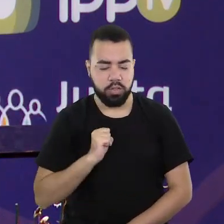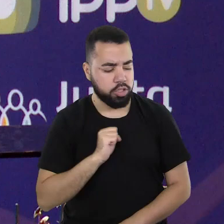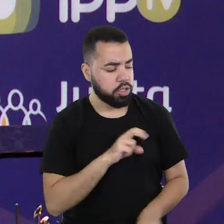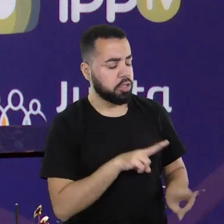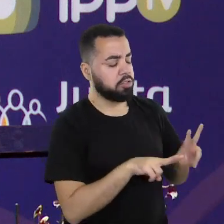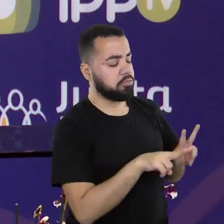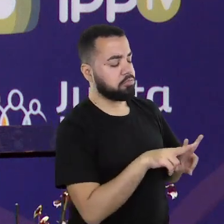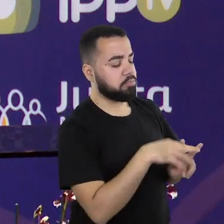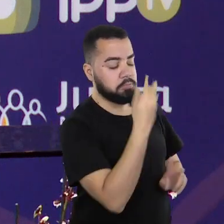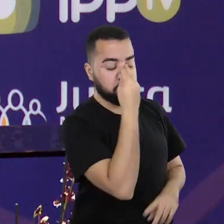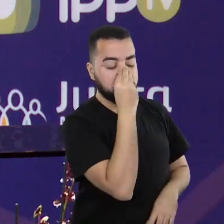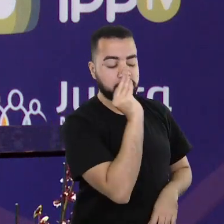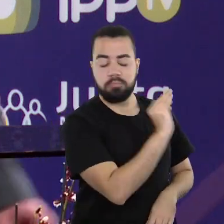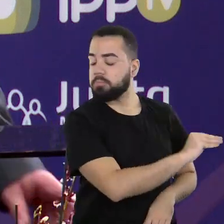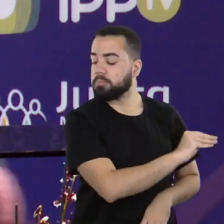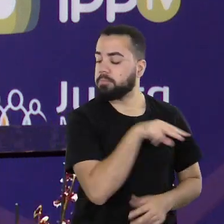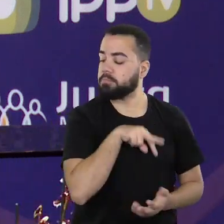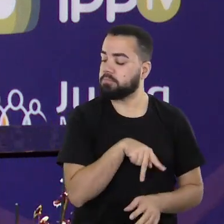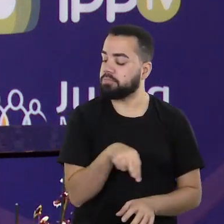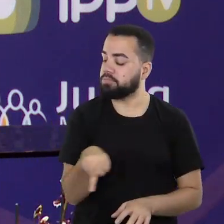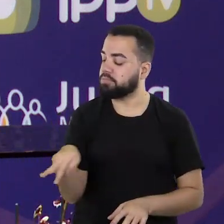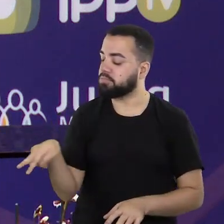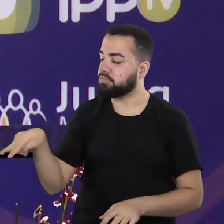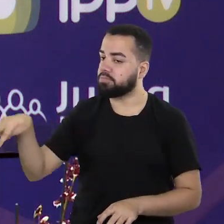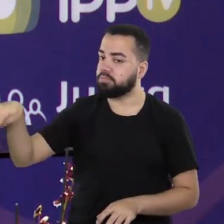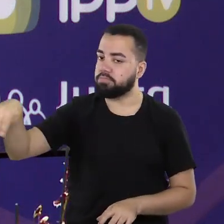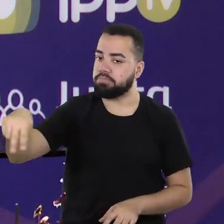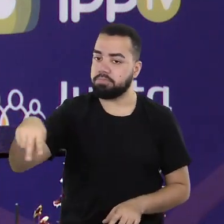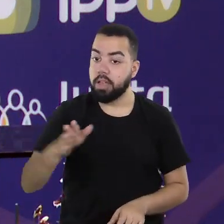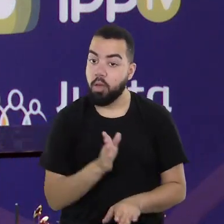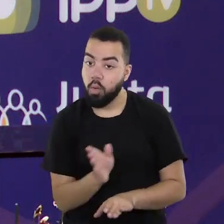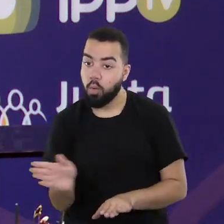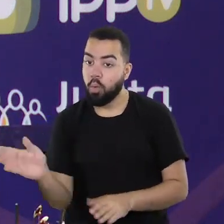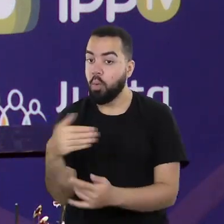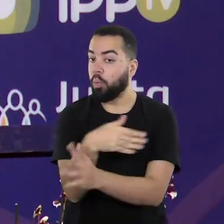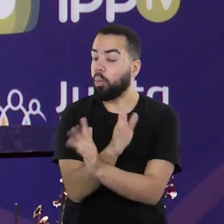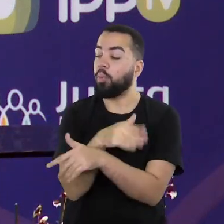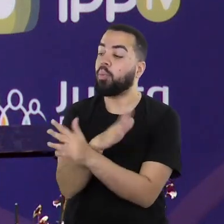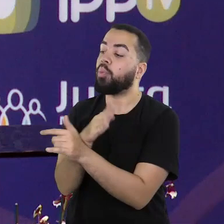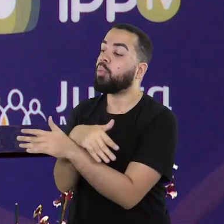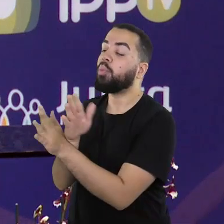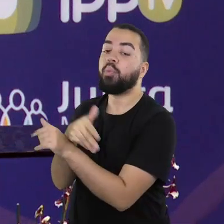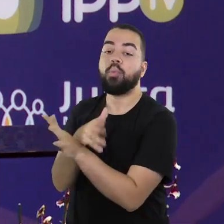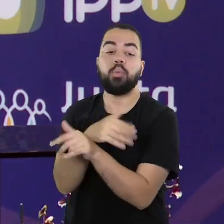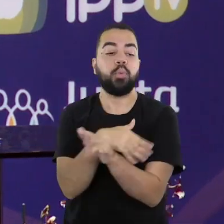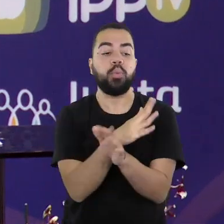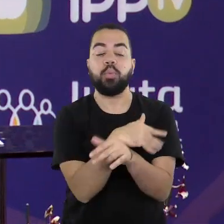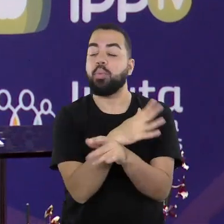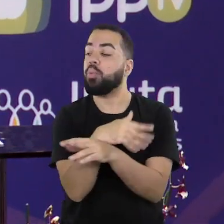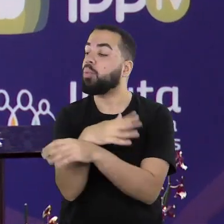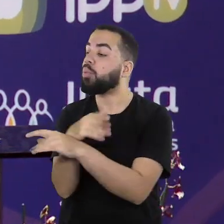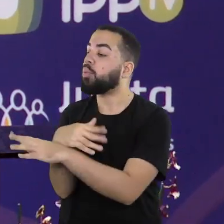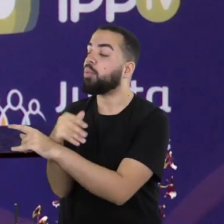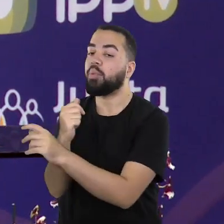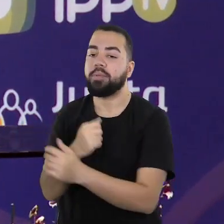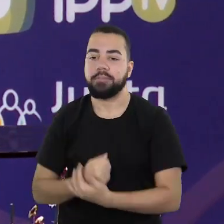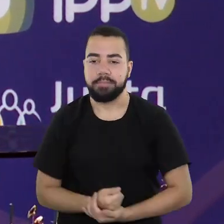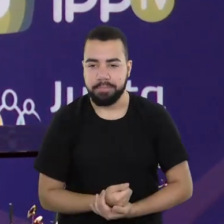Semelhantemente, um levita descia por aquele lugar, vendo, também passou o quê? De largo.